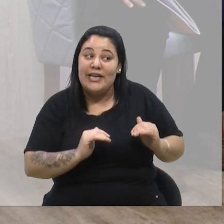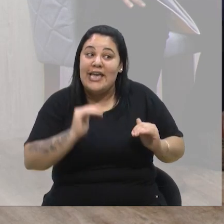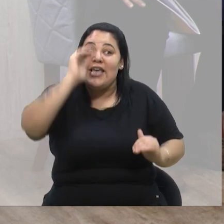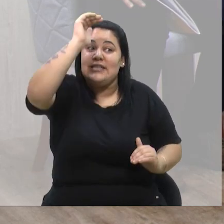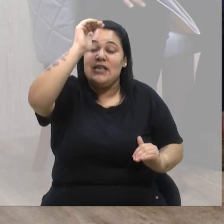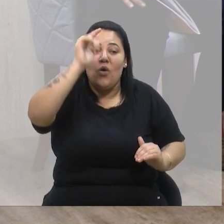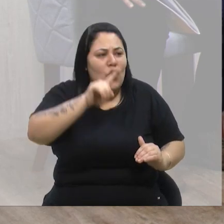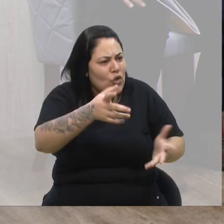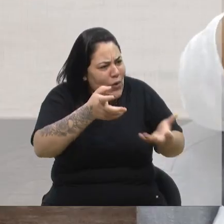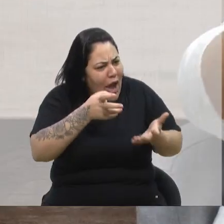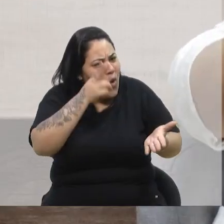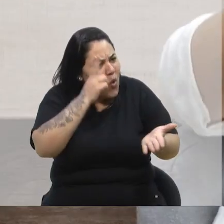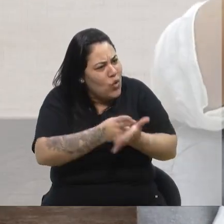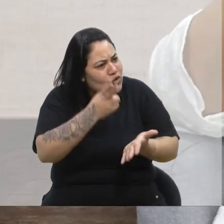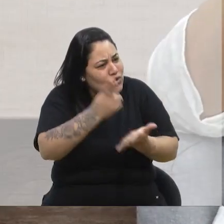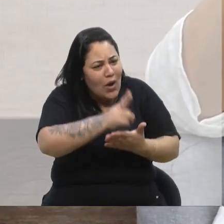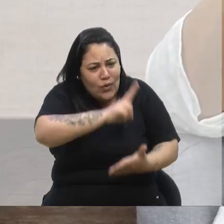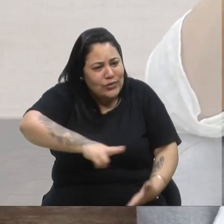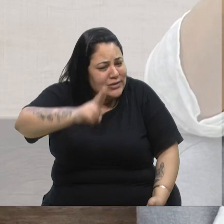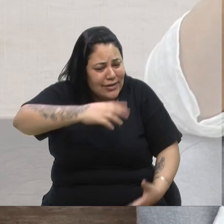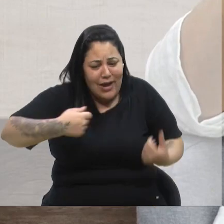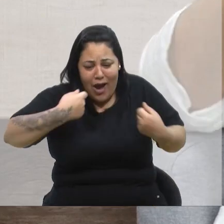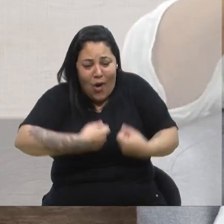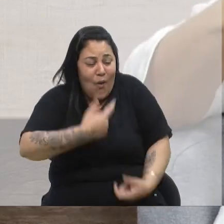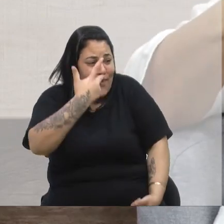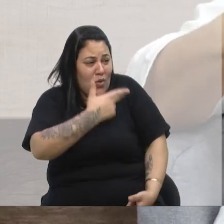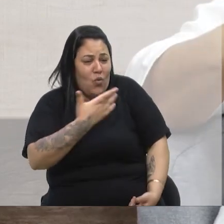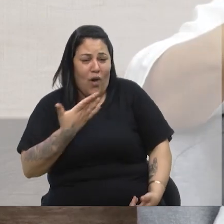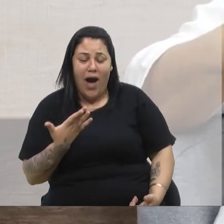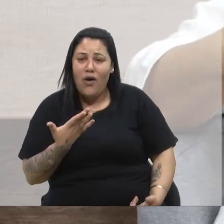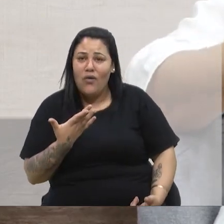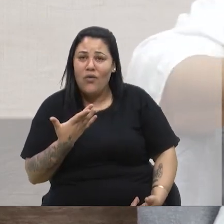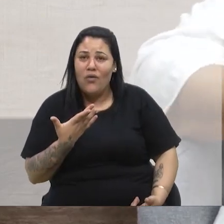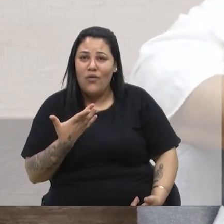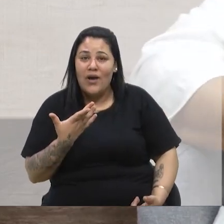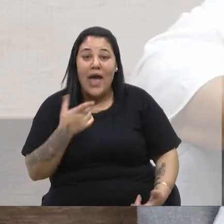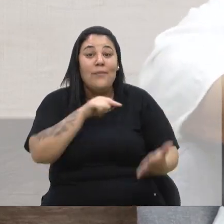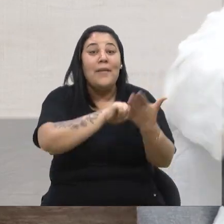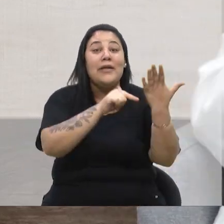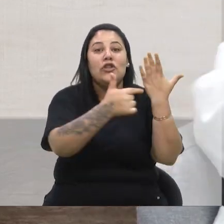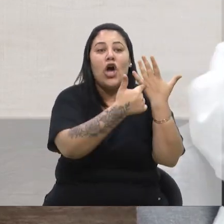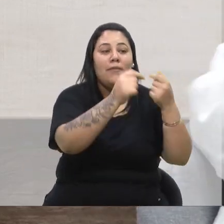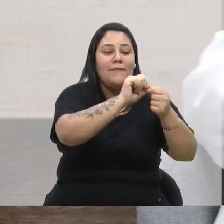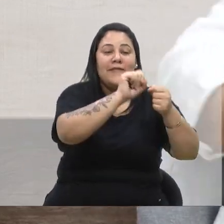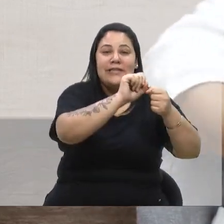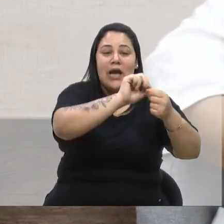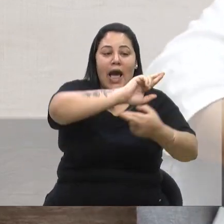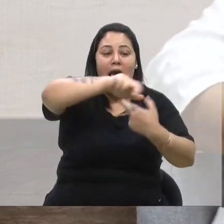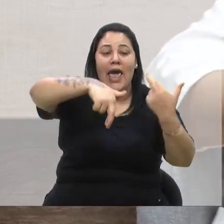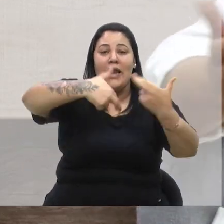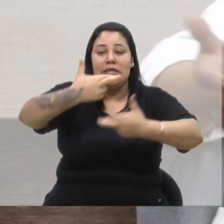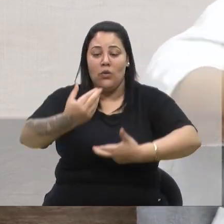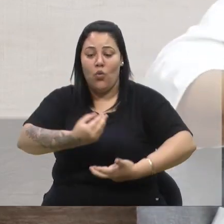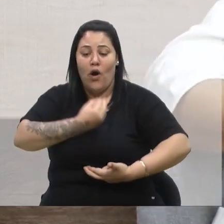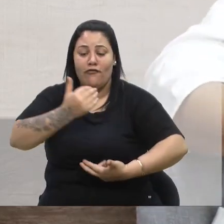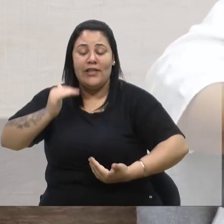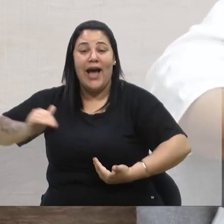a mesma, sei lá, o mesmo vestidinho. Para mostrar que não combina mais aquele comportamento com